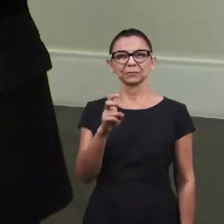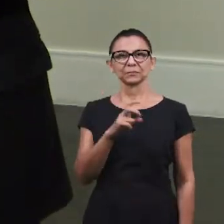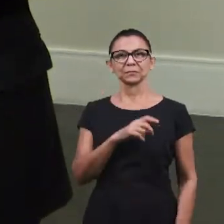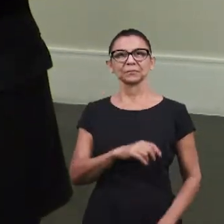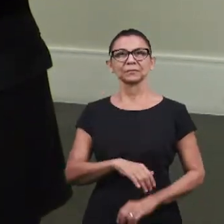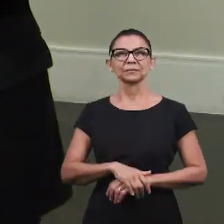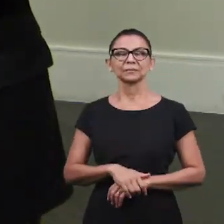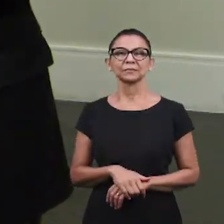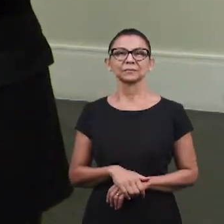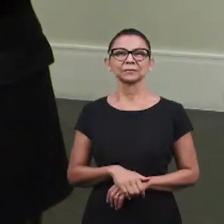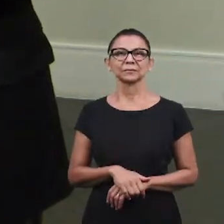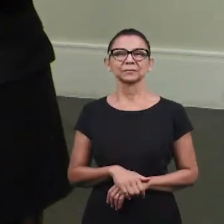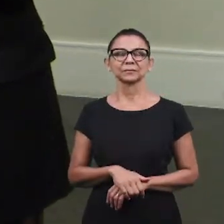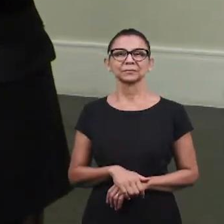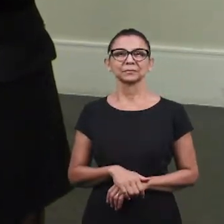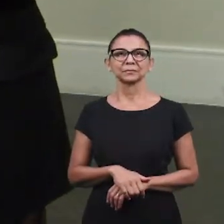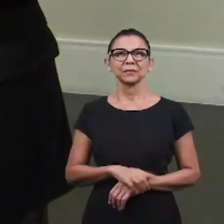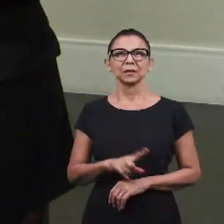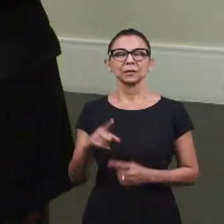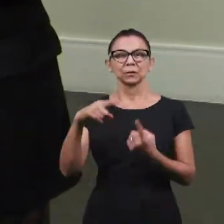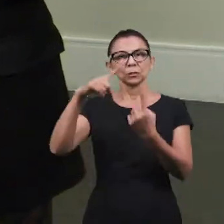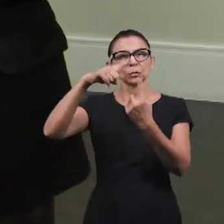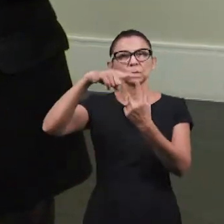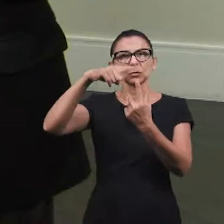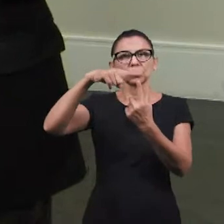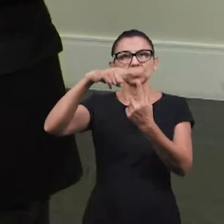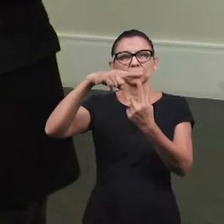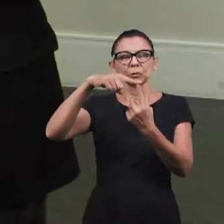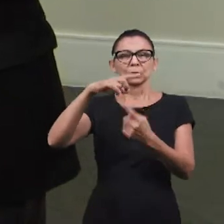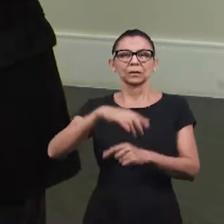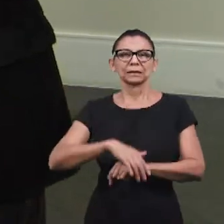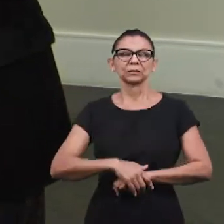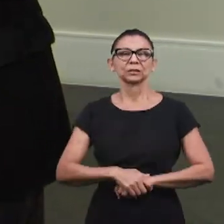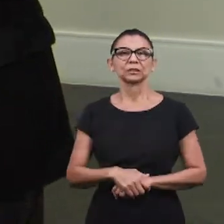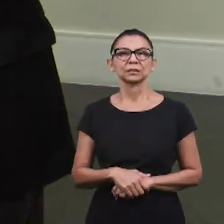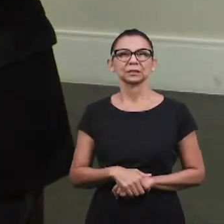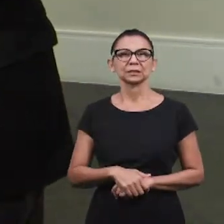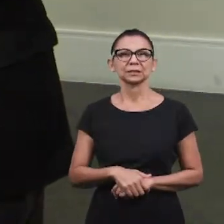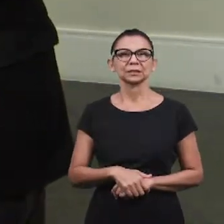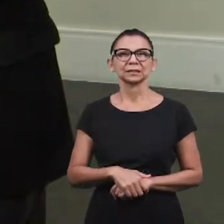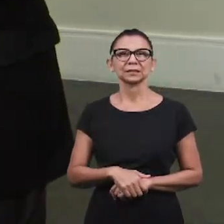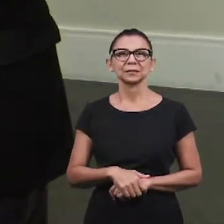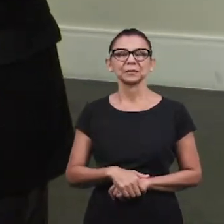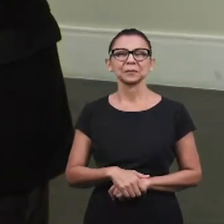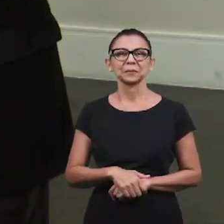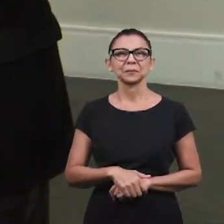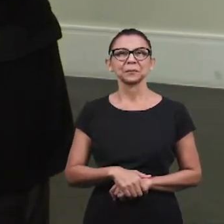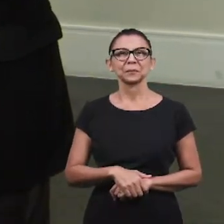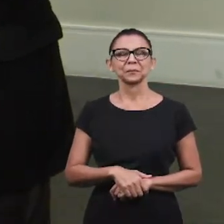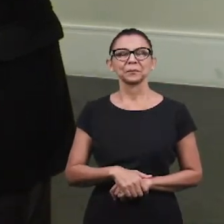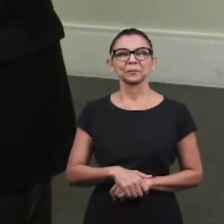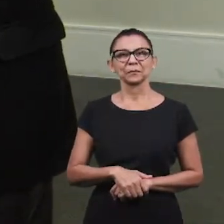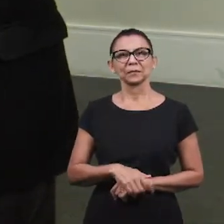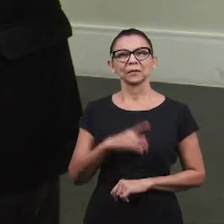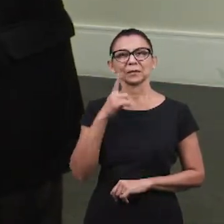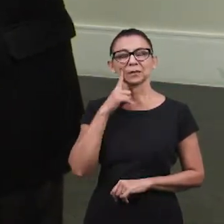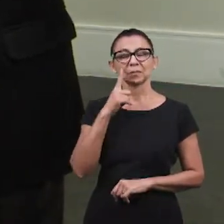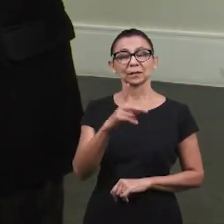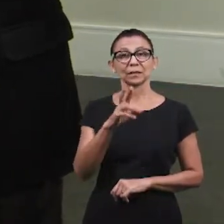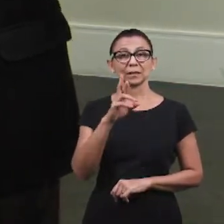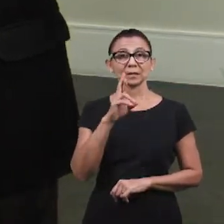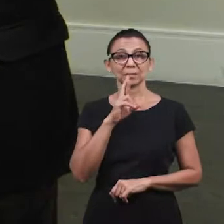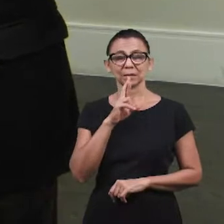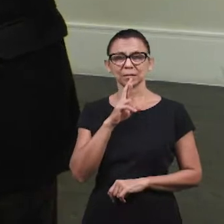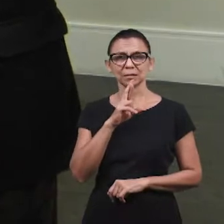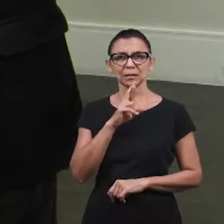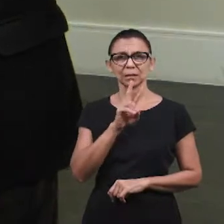do Tocantins. E o nosso irmão lá da igreja de Vila União, na resposta 5, ele disse o seguinte,